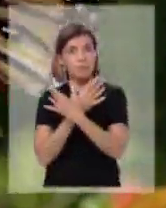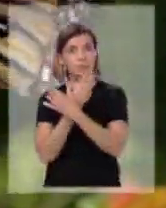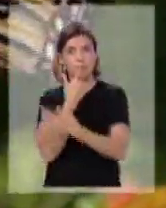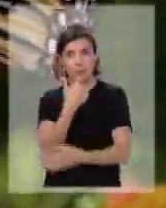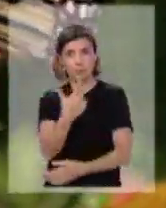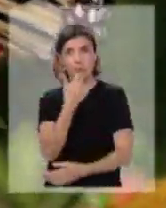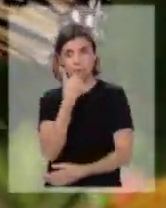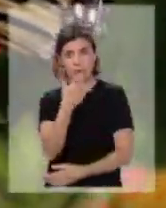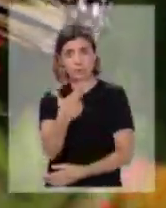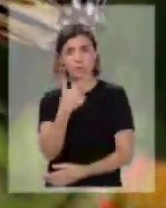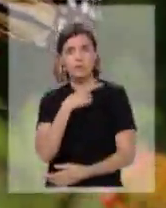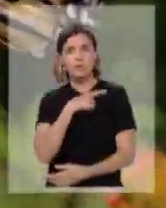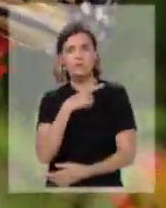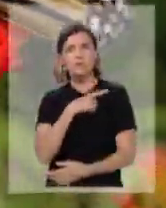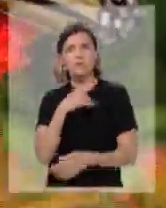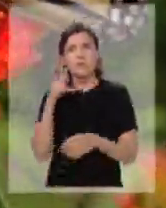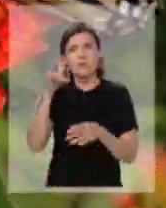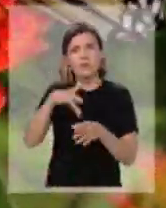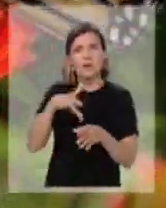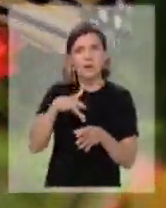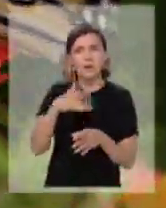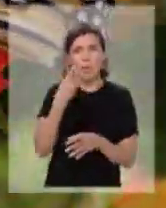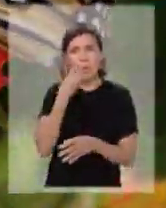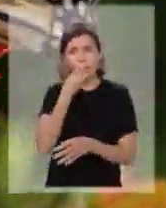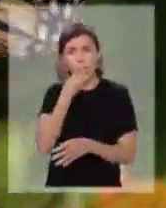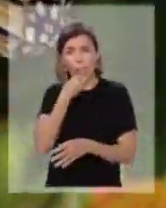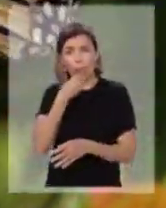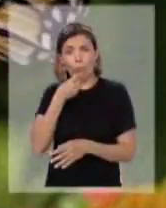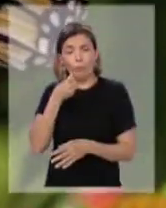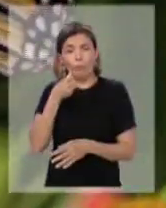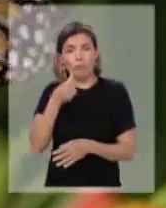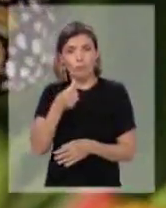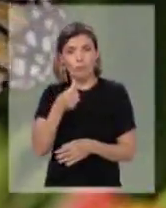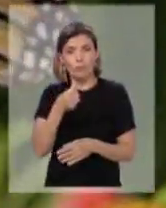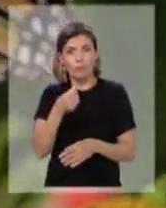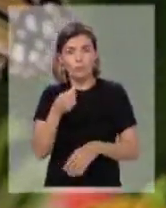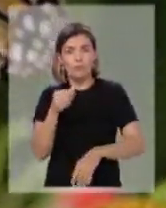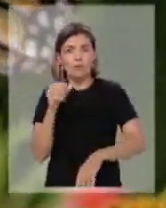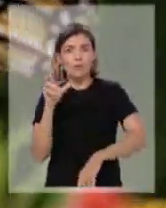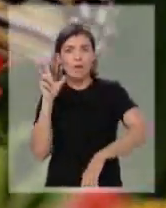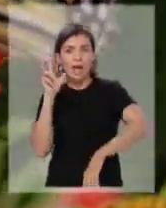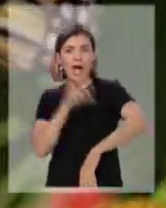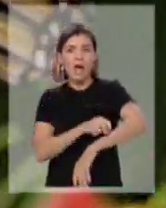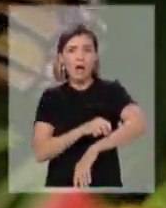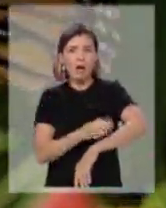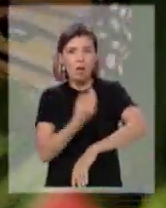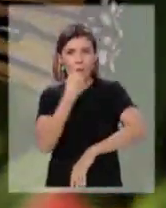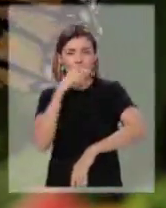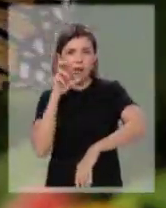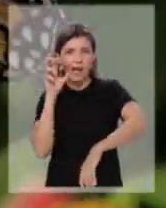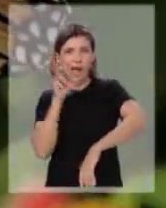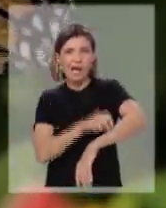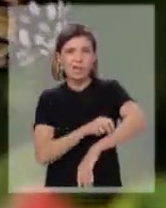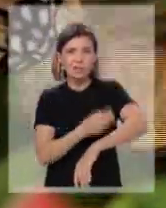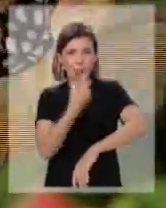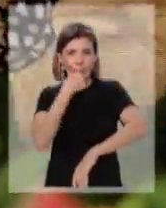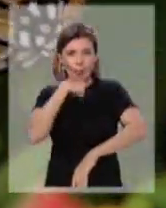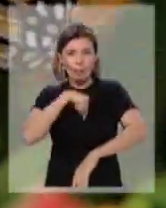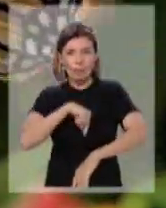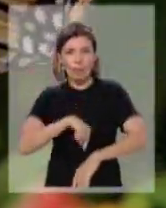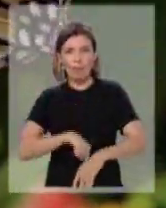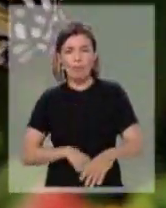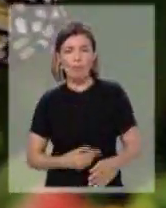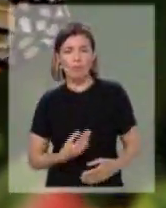Algumas borboletas coloridas produzem substâncias com gosto muito ruim. Os predadores que tentam comer